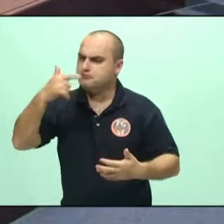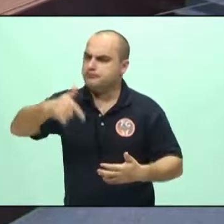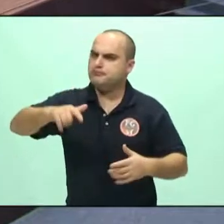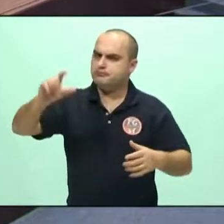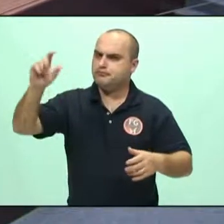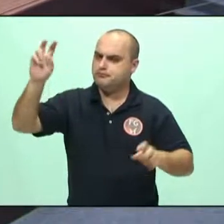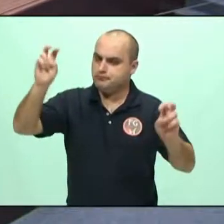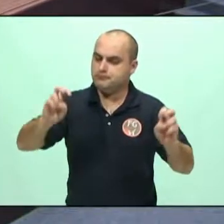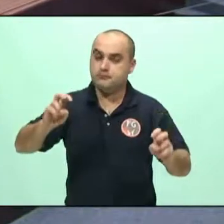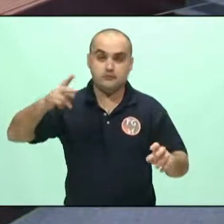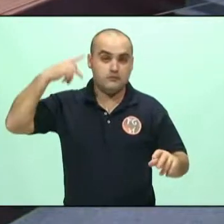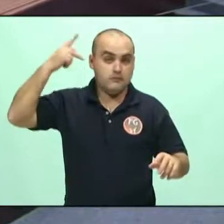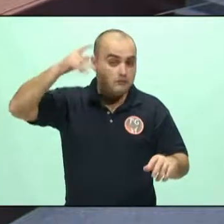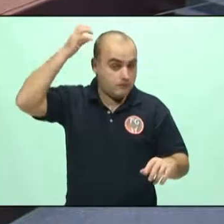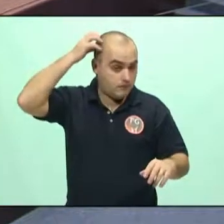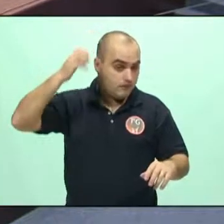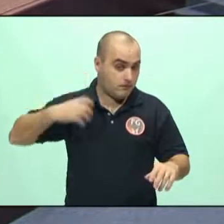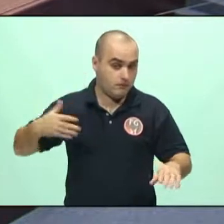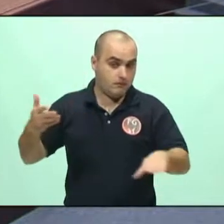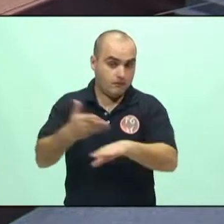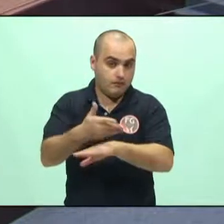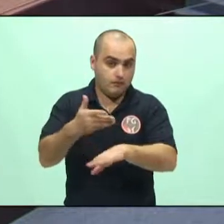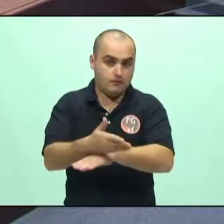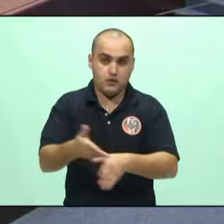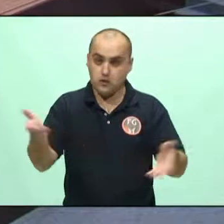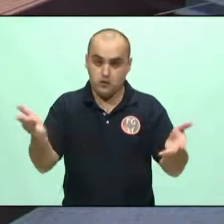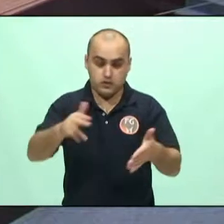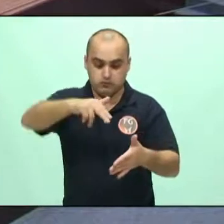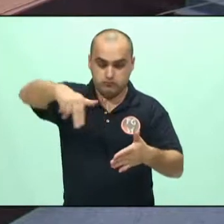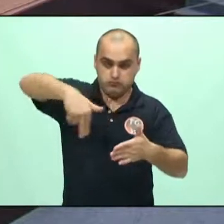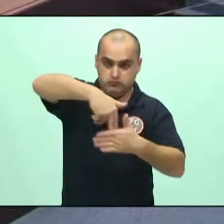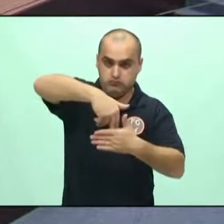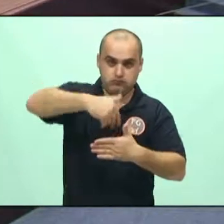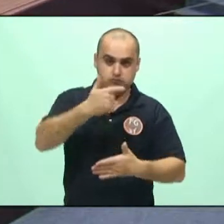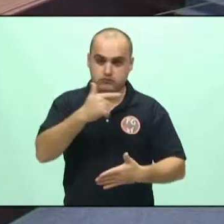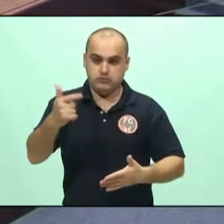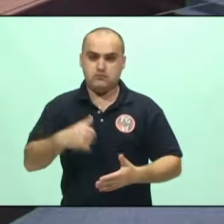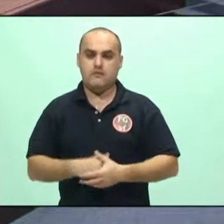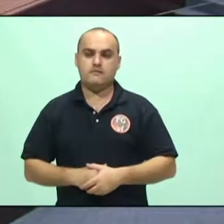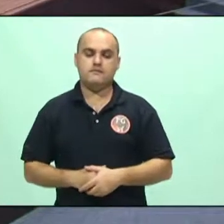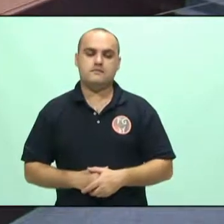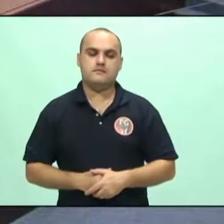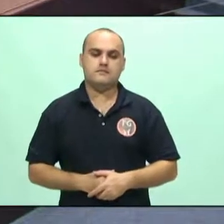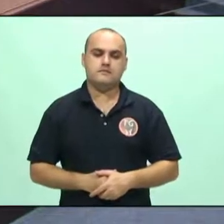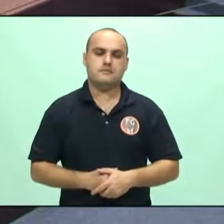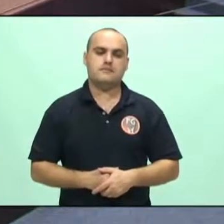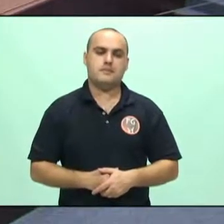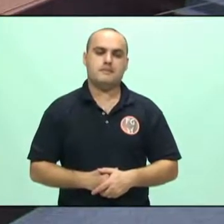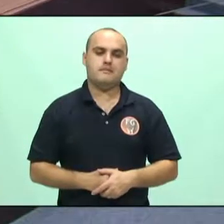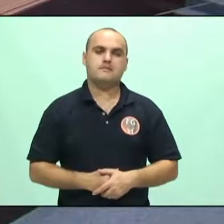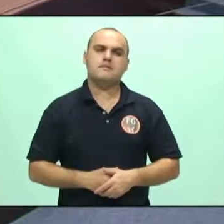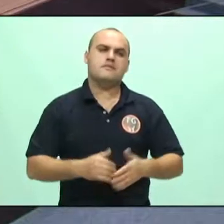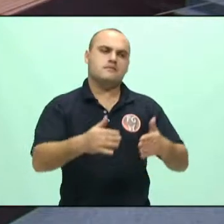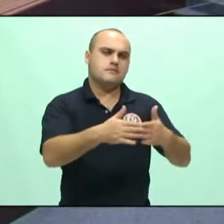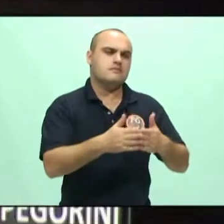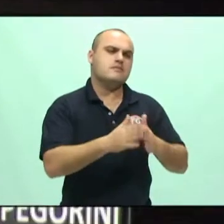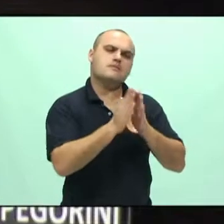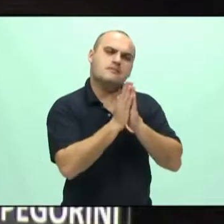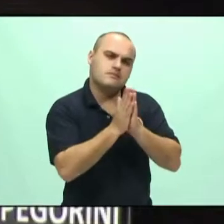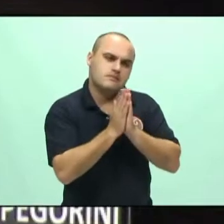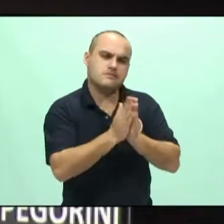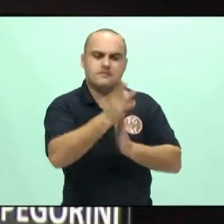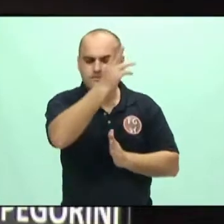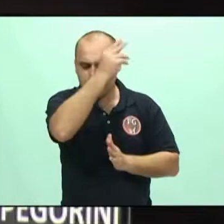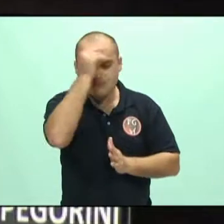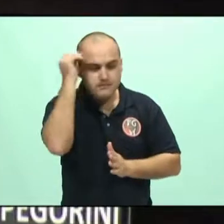Célia participou também e hoje não tem luz da Tribuna eu até teria notado aqui queria pedir o prefeito de Volnei